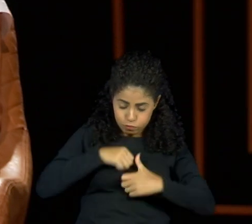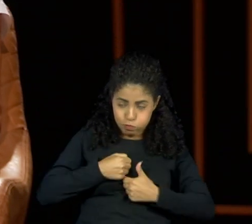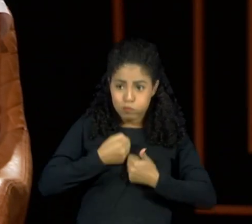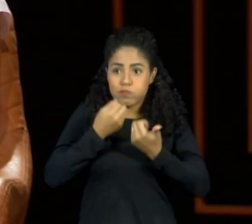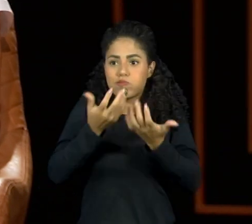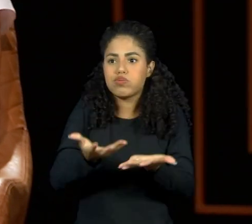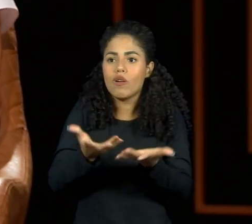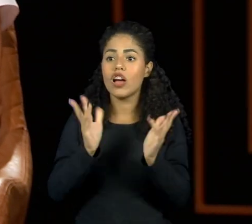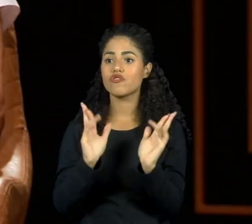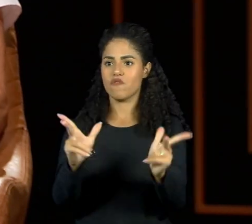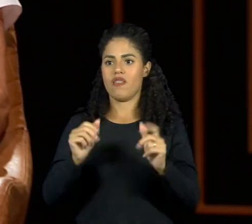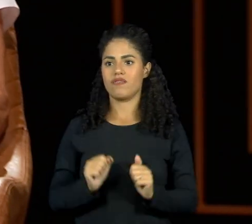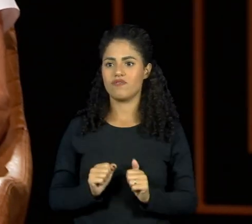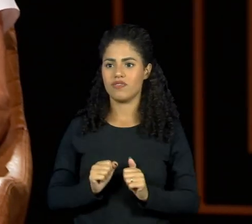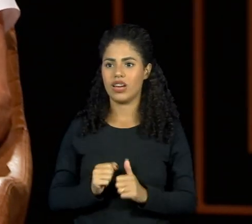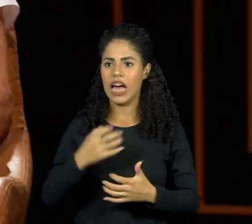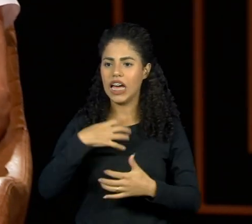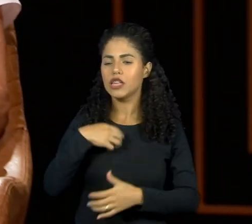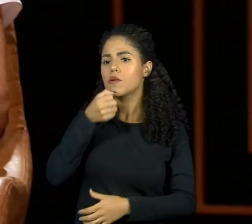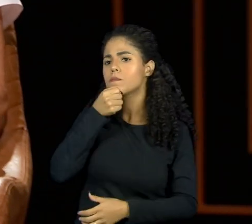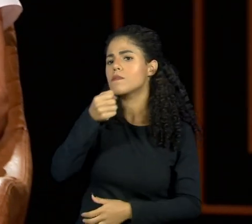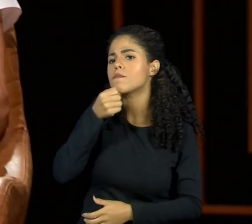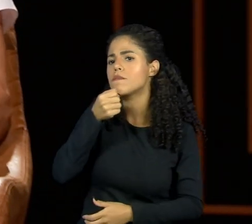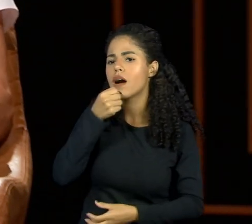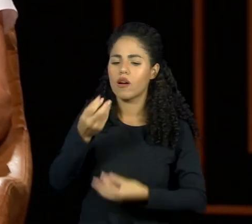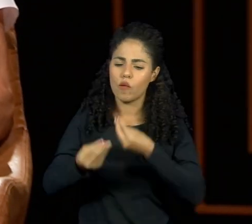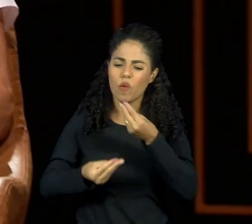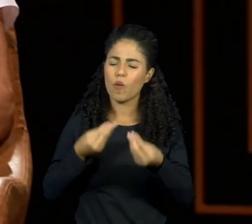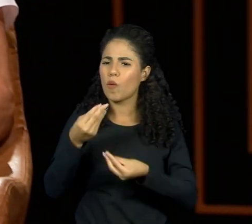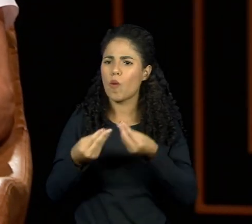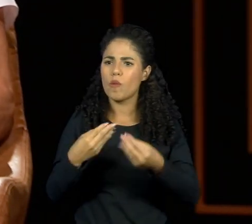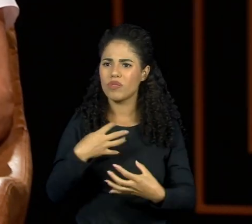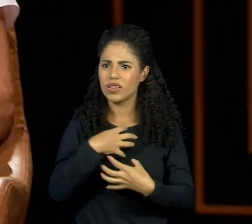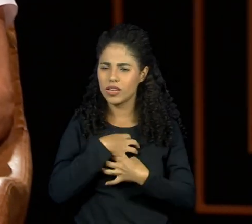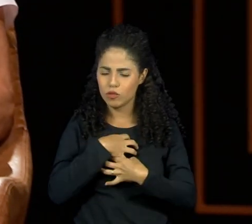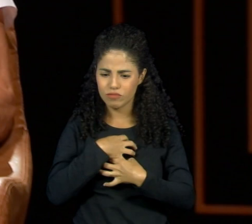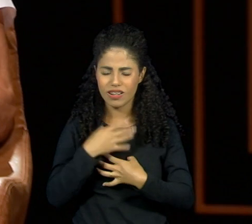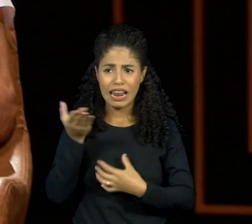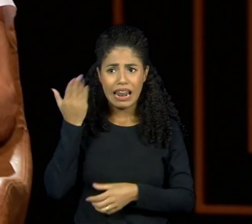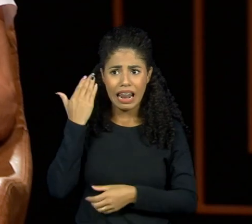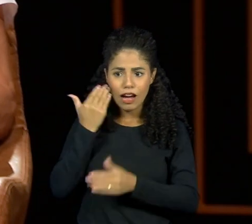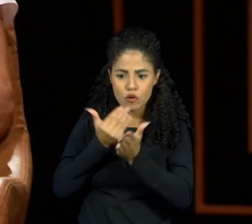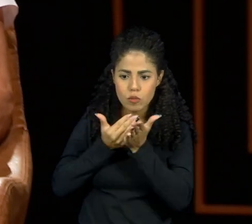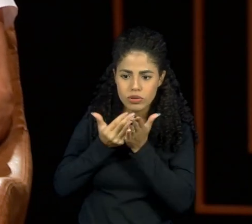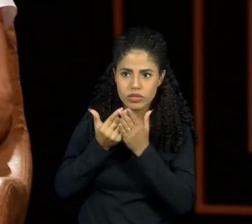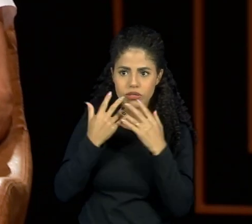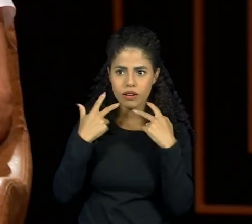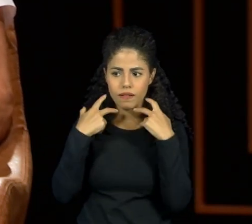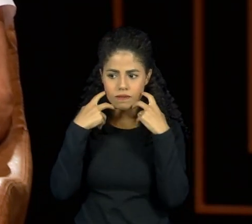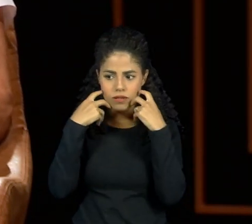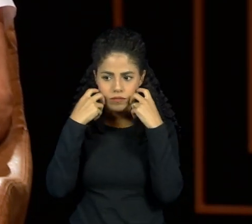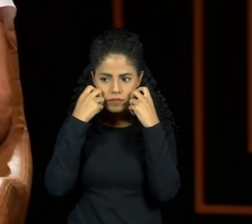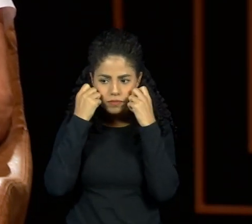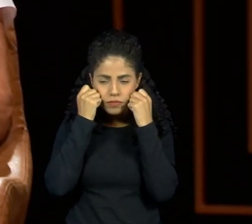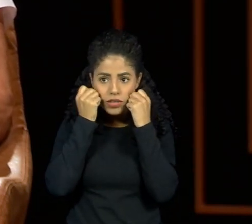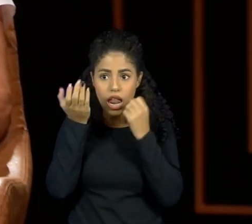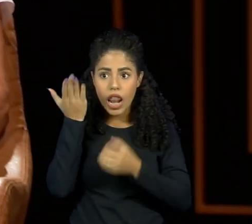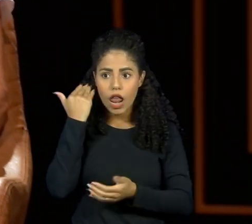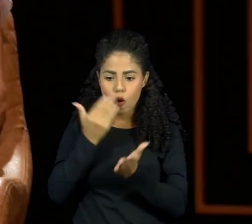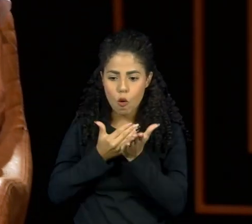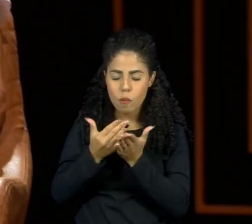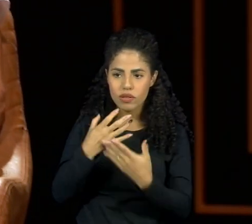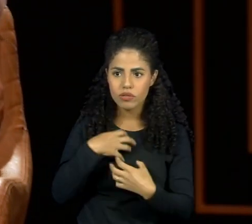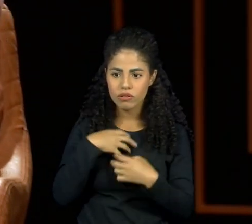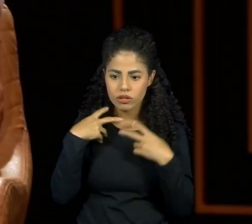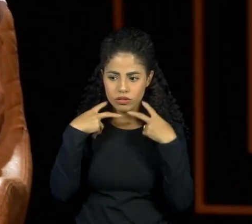dia quando eu dava entrevista, eu ficava muito envergonhada no começo da carreira, porque era quase uma ofensa você dizer que